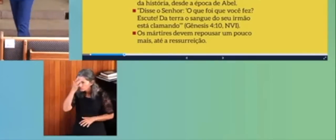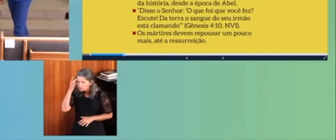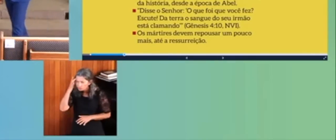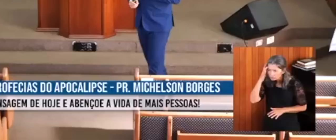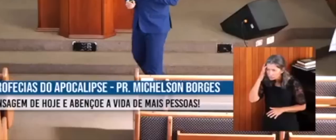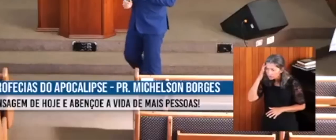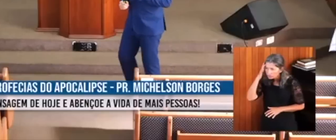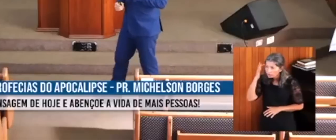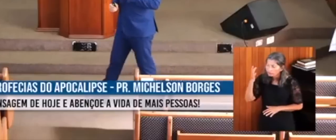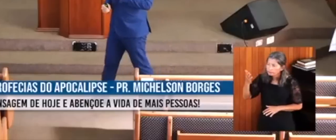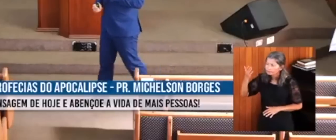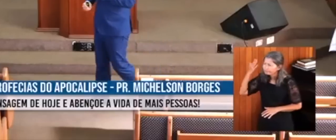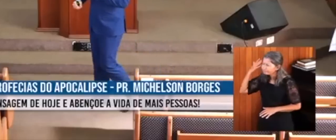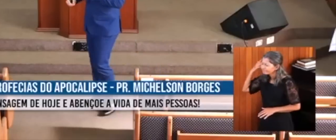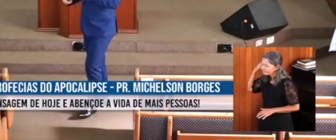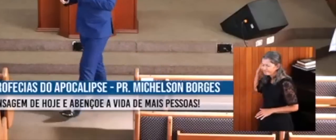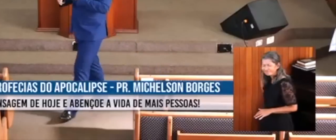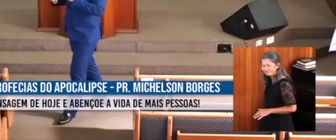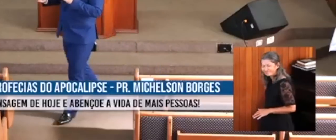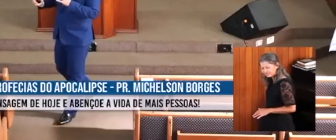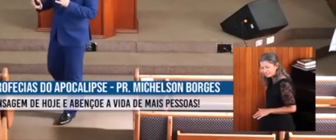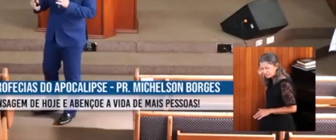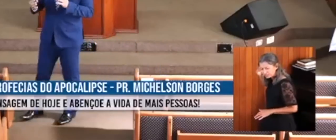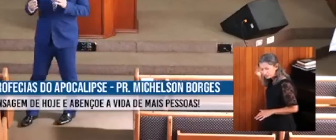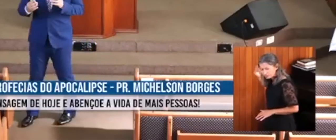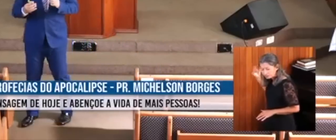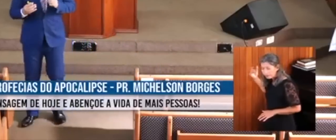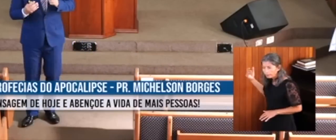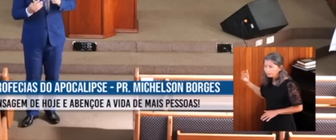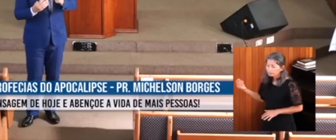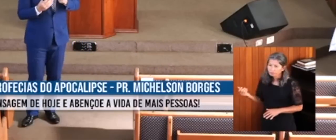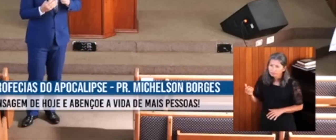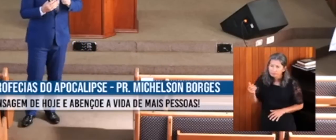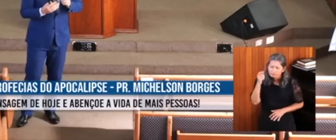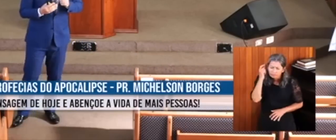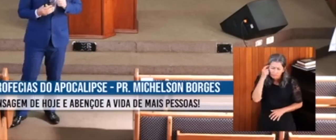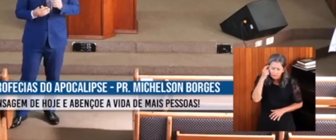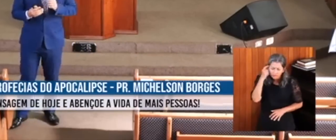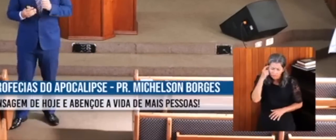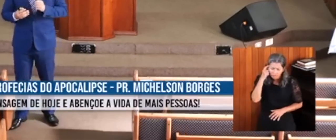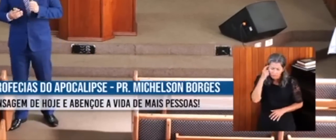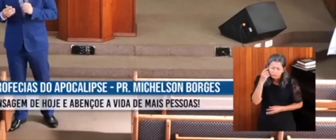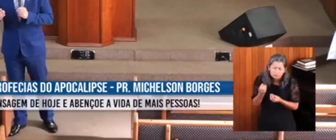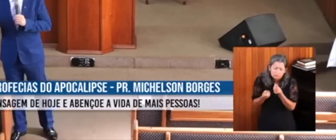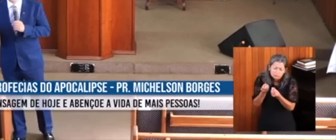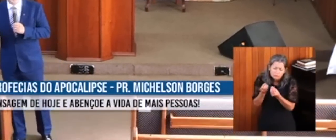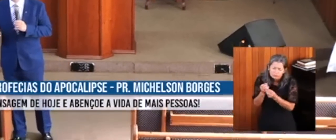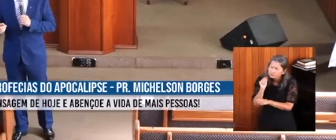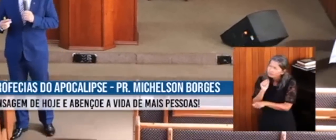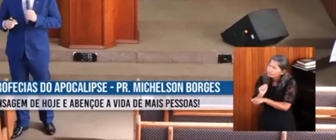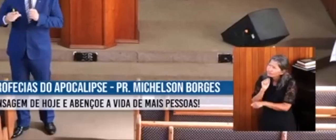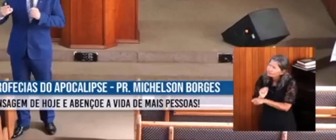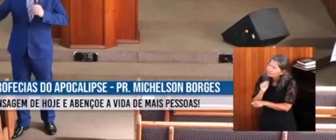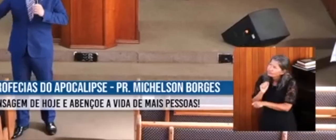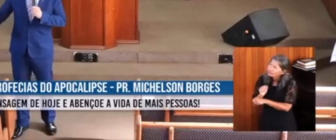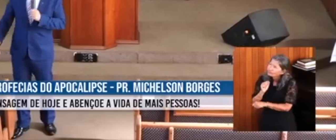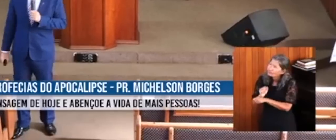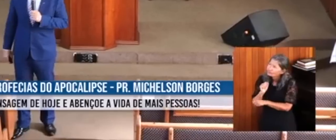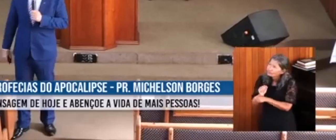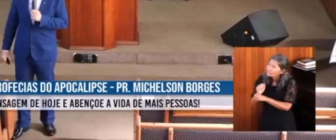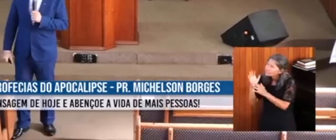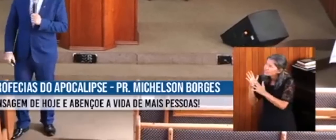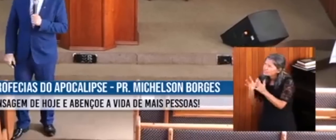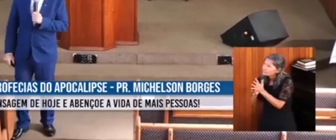Senhor? O Senhor parece que não age, por que nós estamos aguardando tanto tempo pela vingança, pela